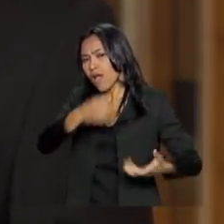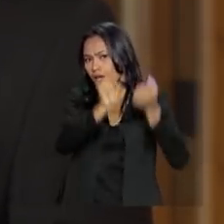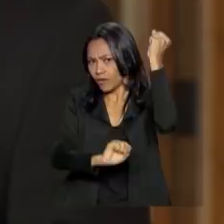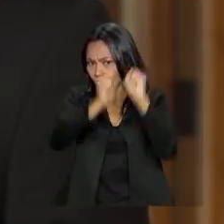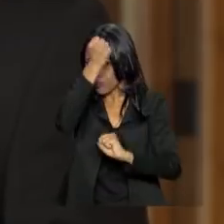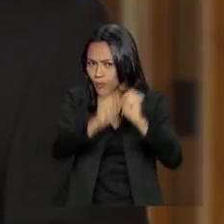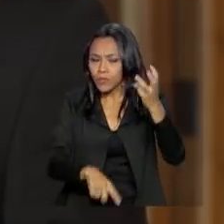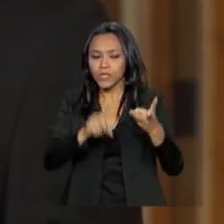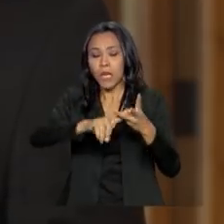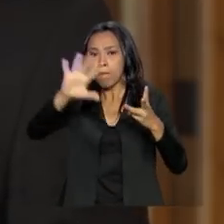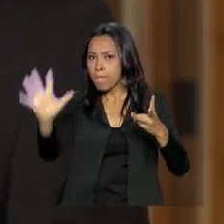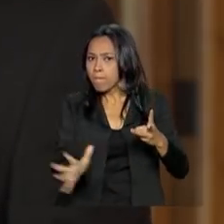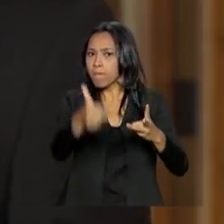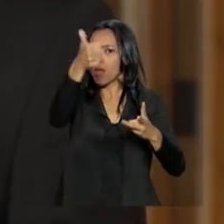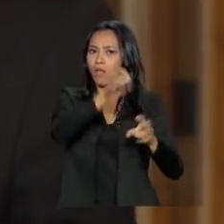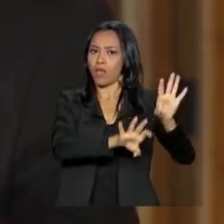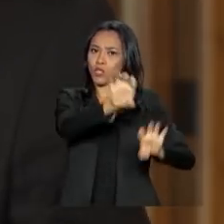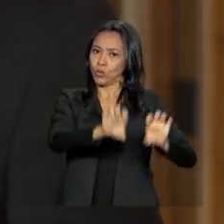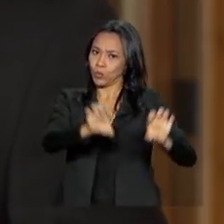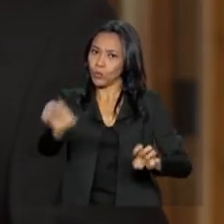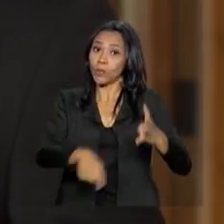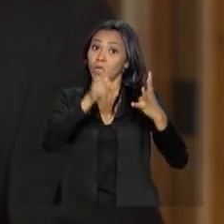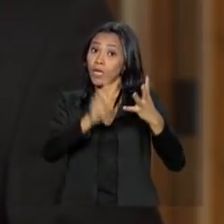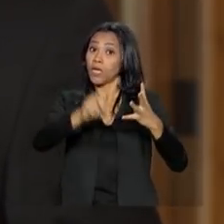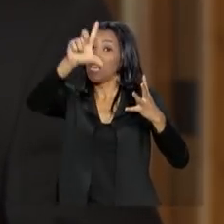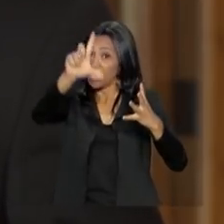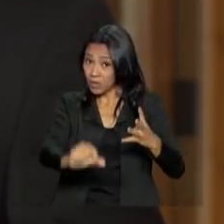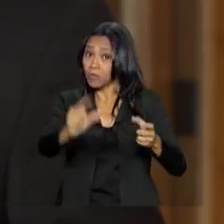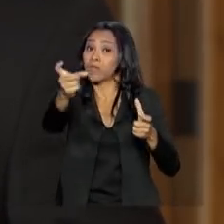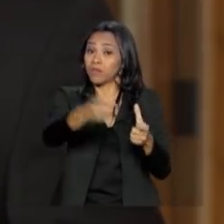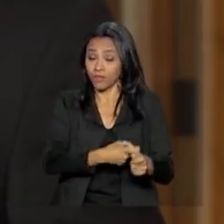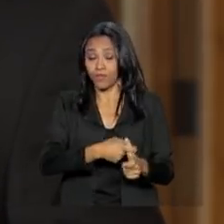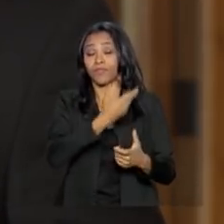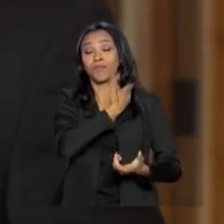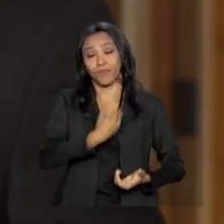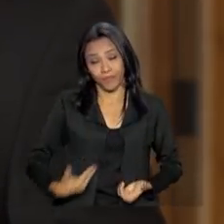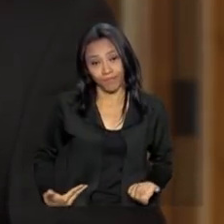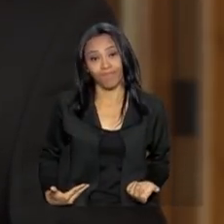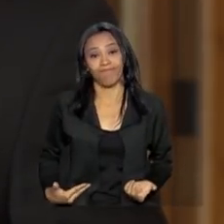melhorar a infraestrutura e diminuir a dívida pública